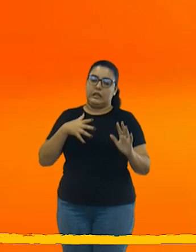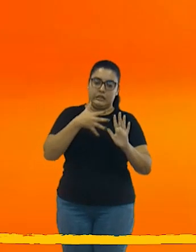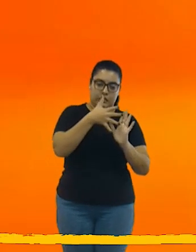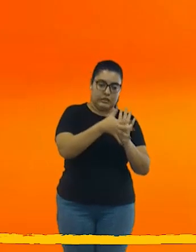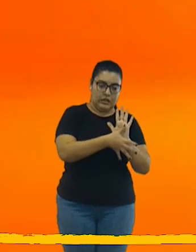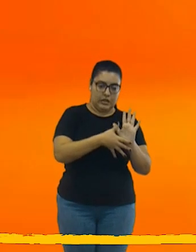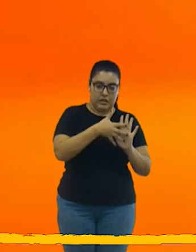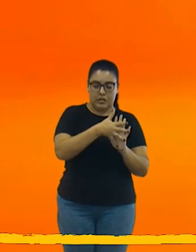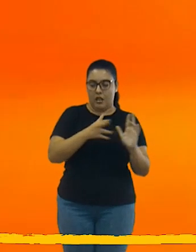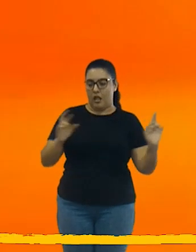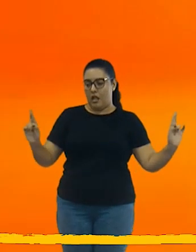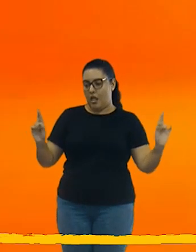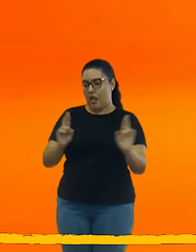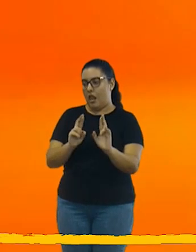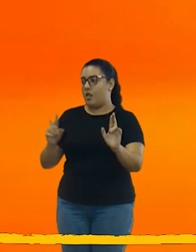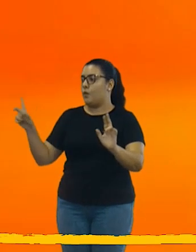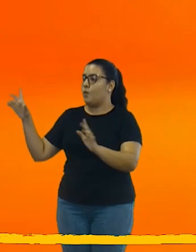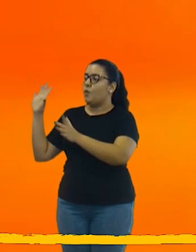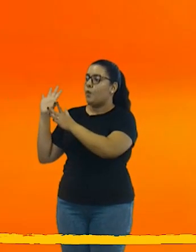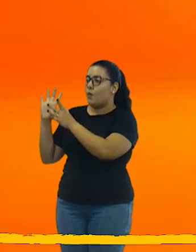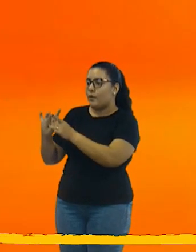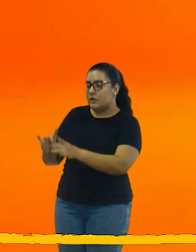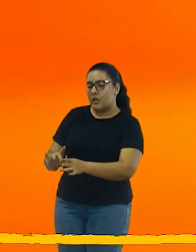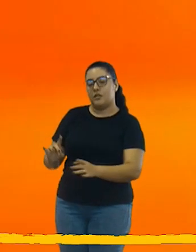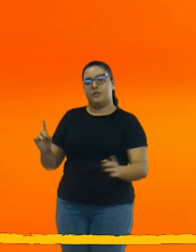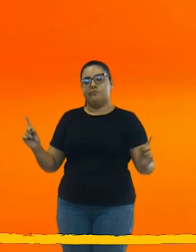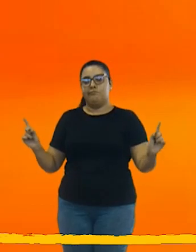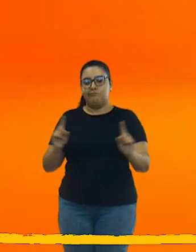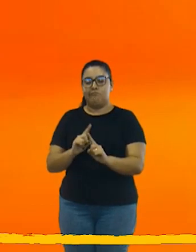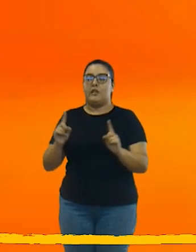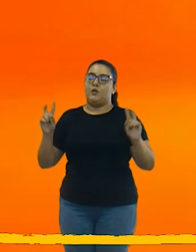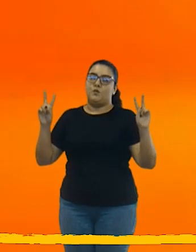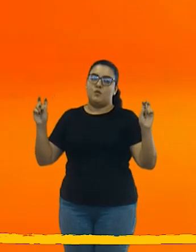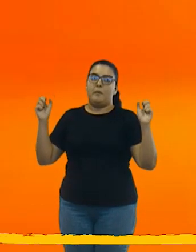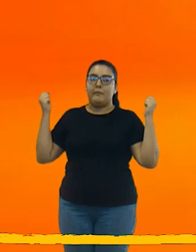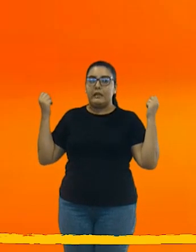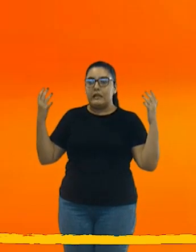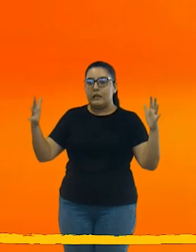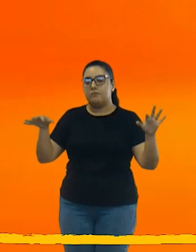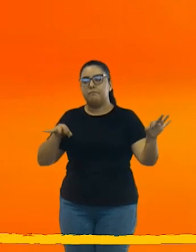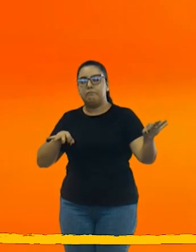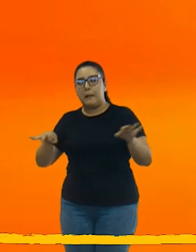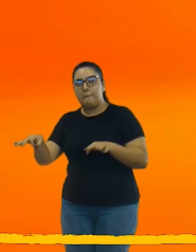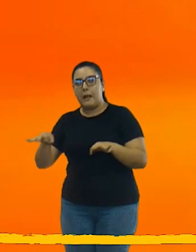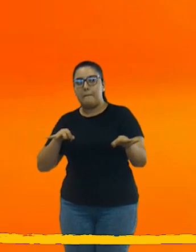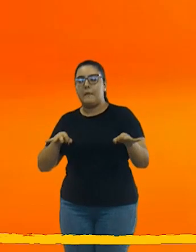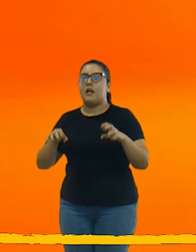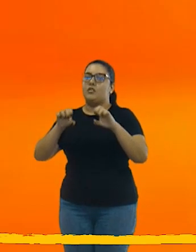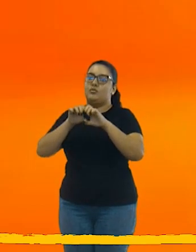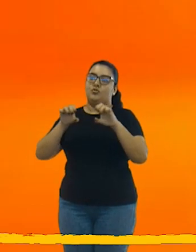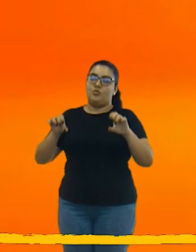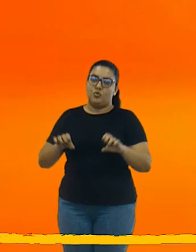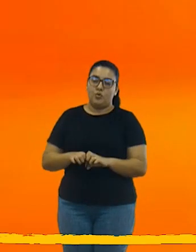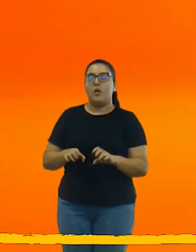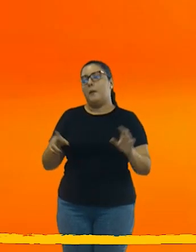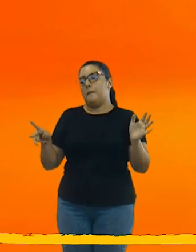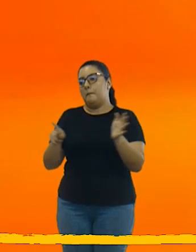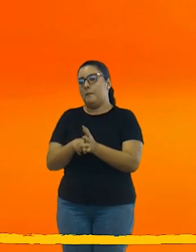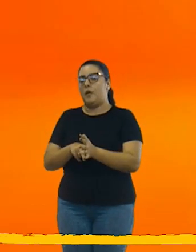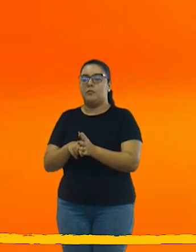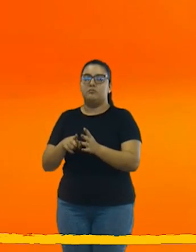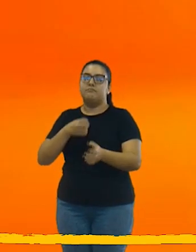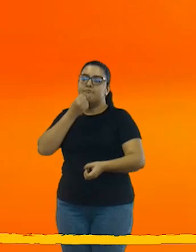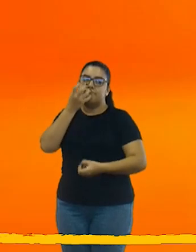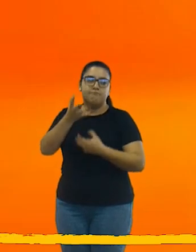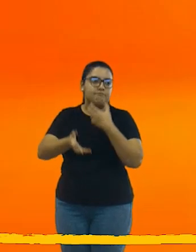textos com seus contextos, mediante a natureza, função, organização e estrutura das